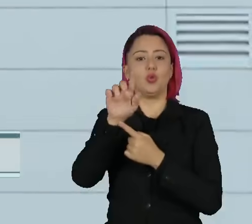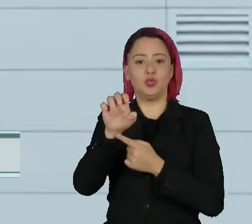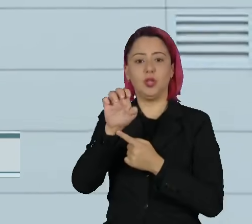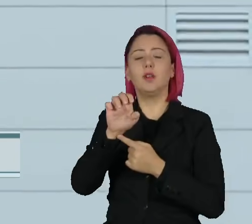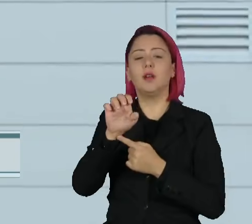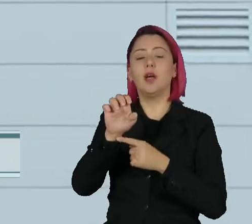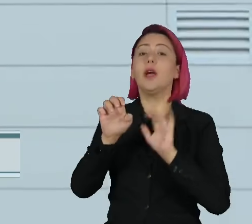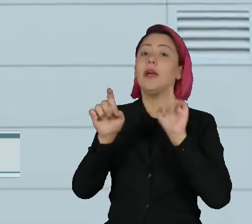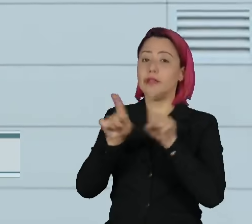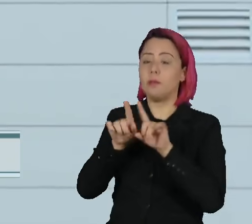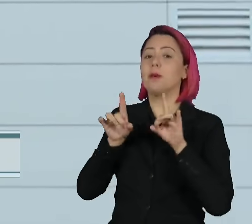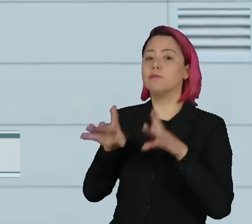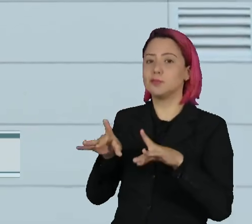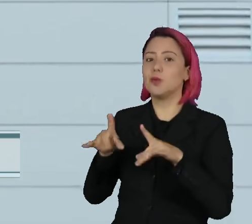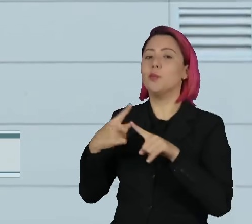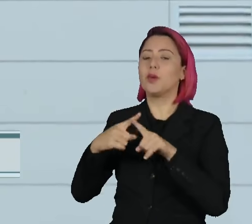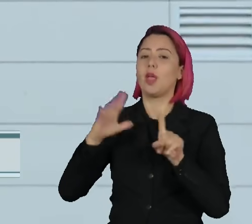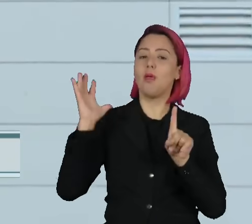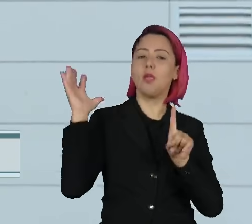alvo de denúncia de jogadores por assédio moral